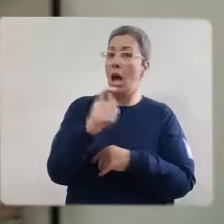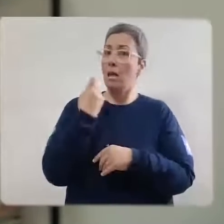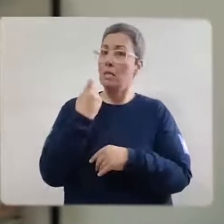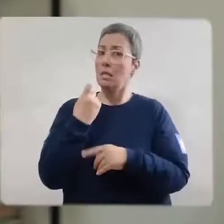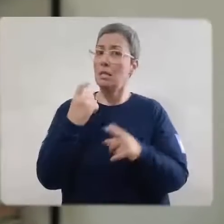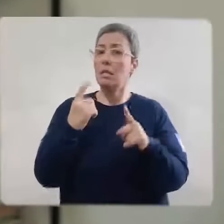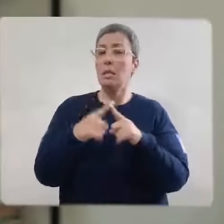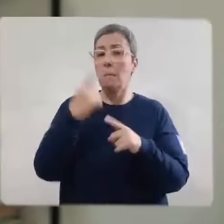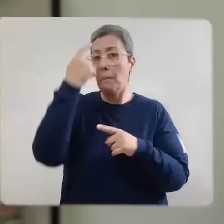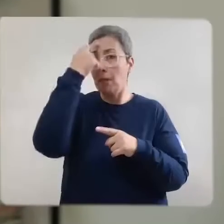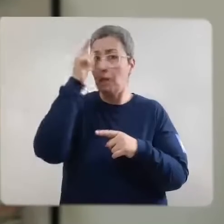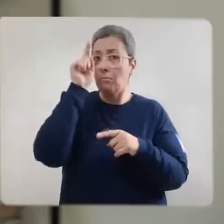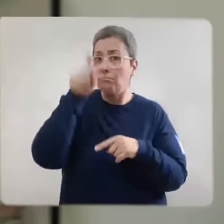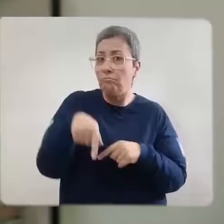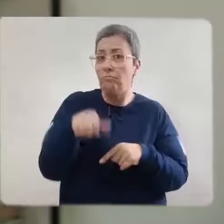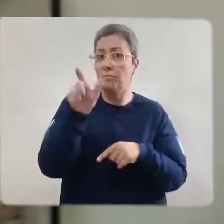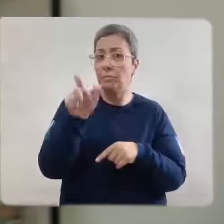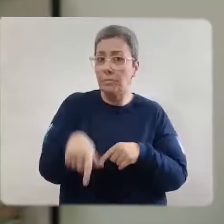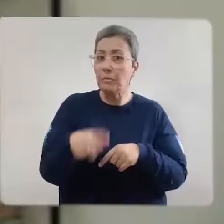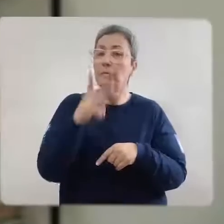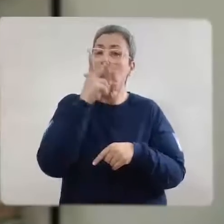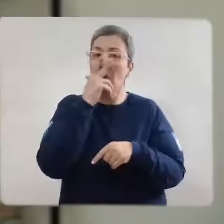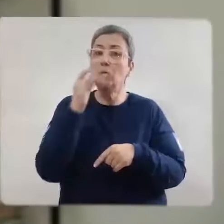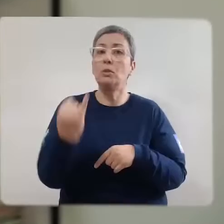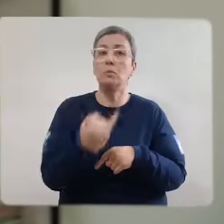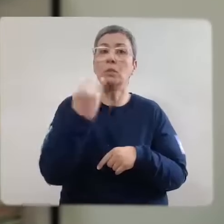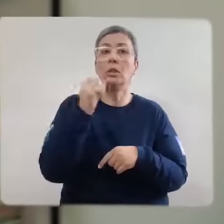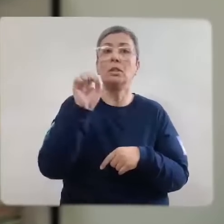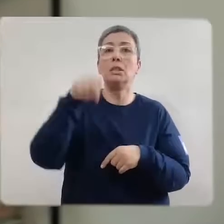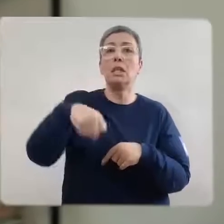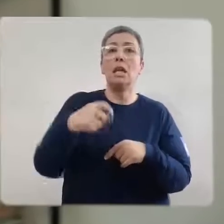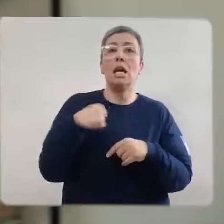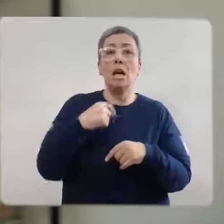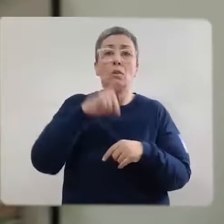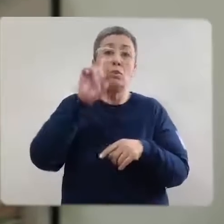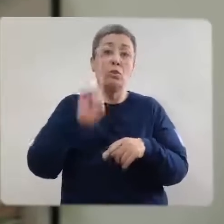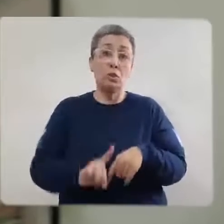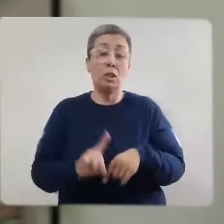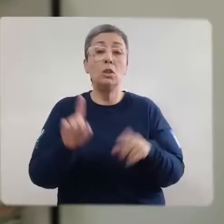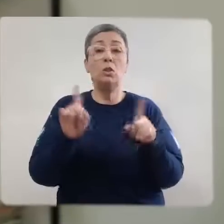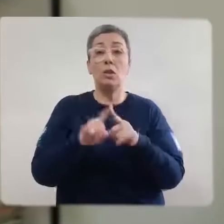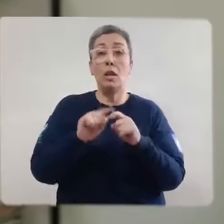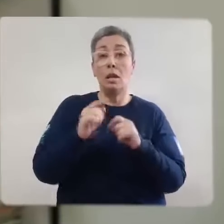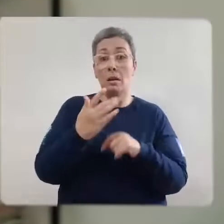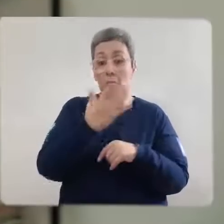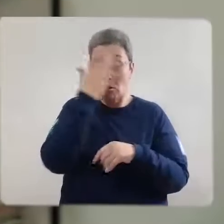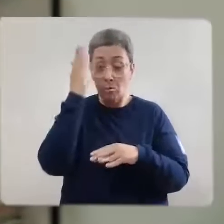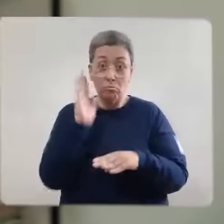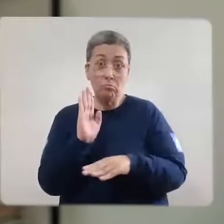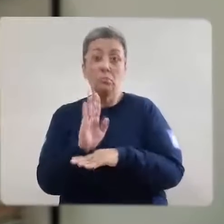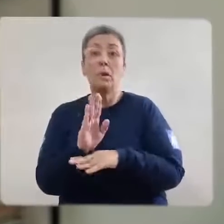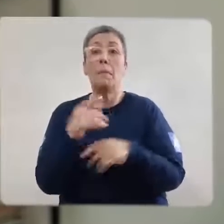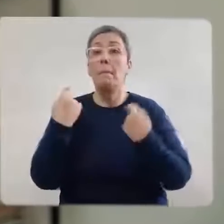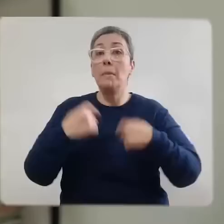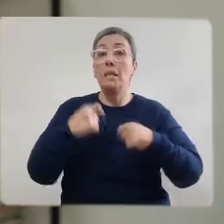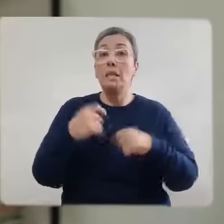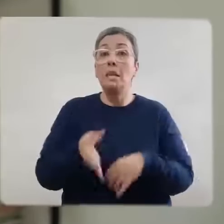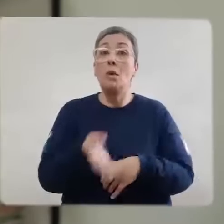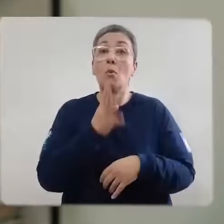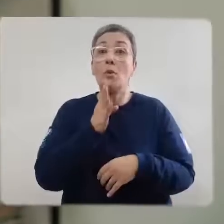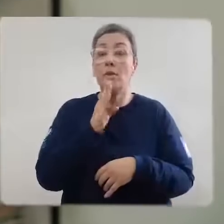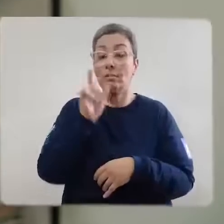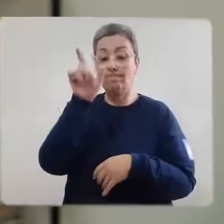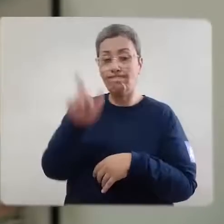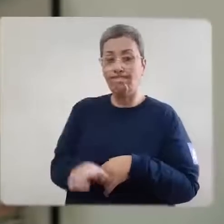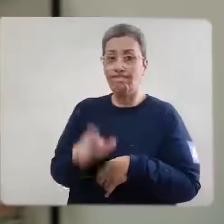de pensar essa questão, que eu também acho que é importante, é um direito da criança ter esse auxílio, a gente precisa conhecer